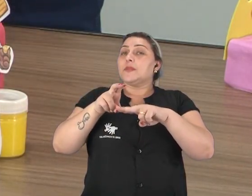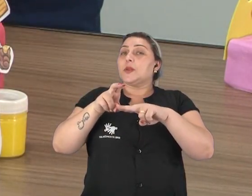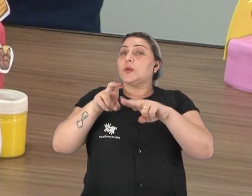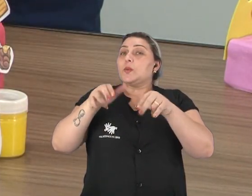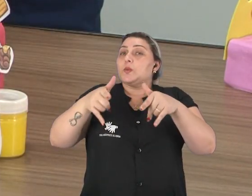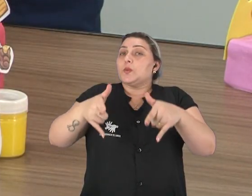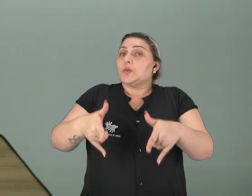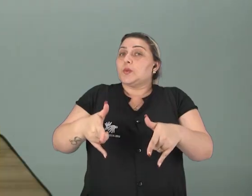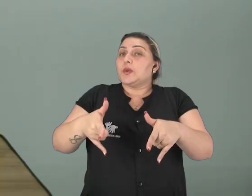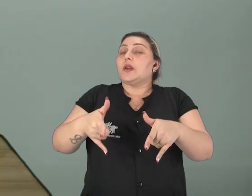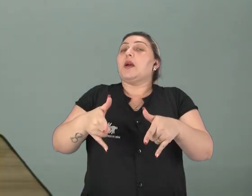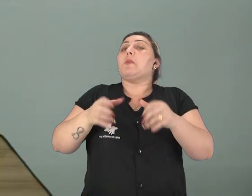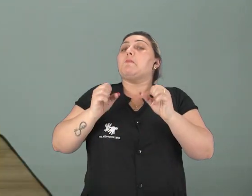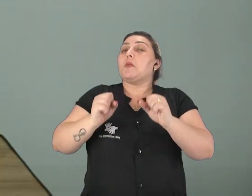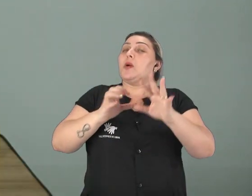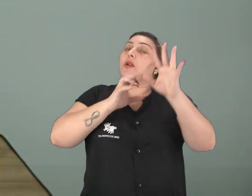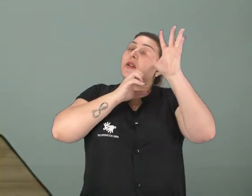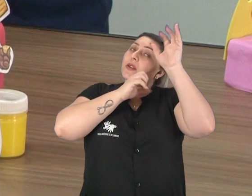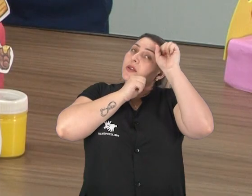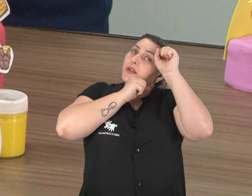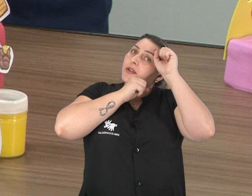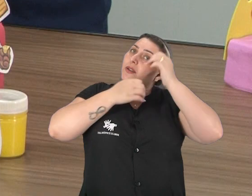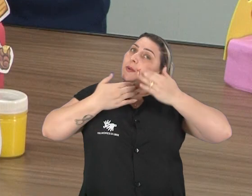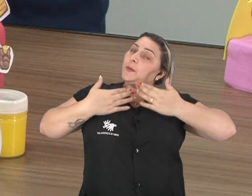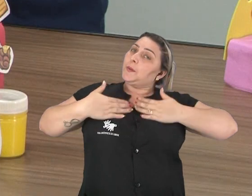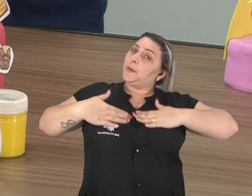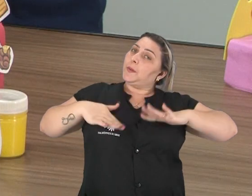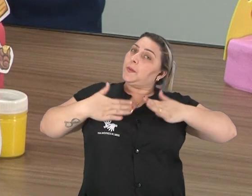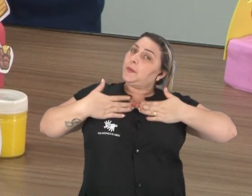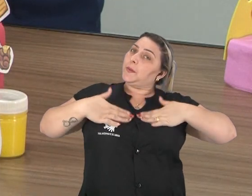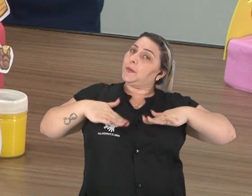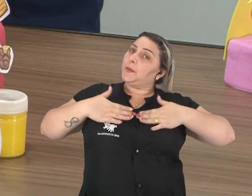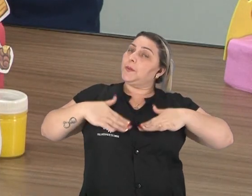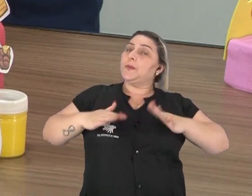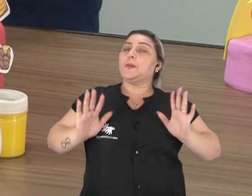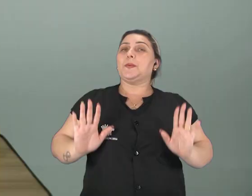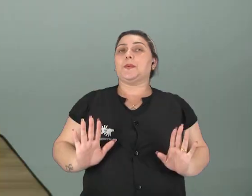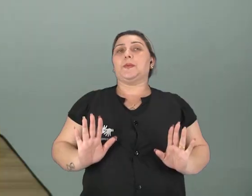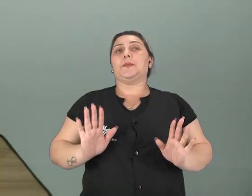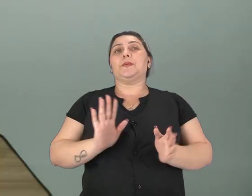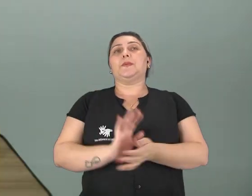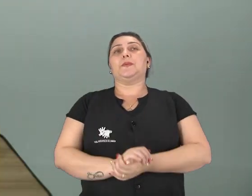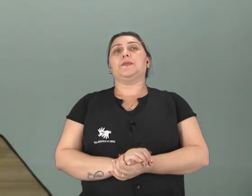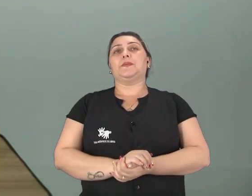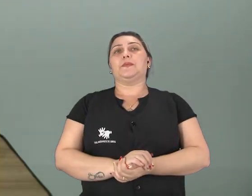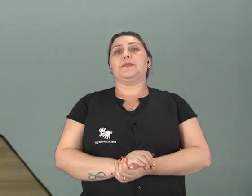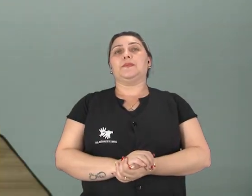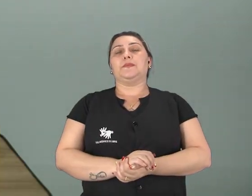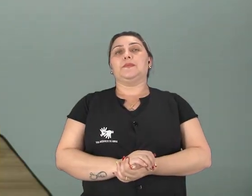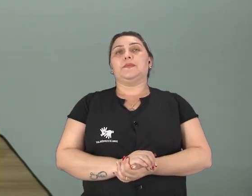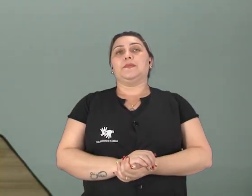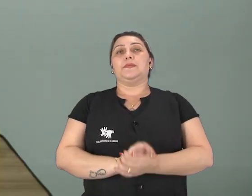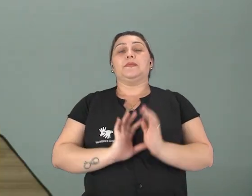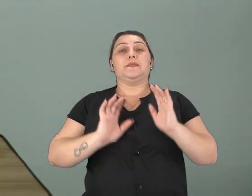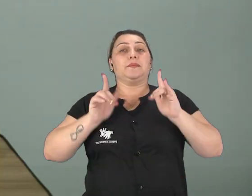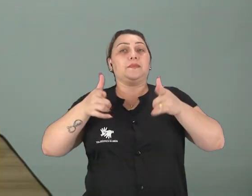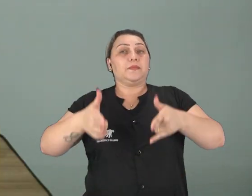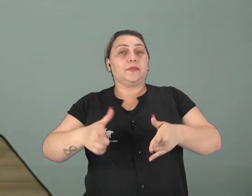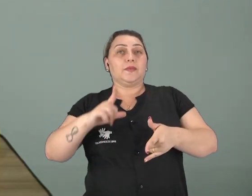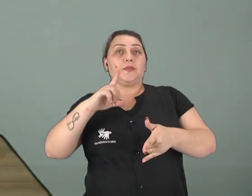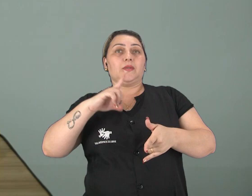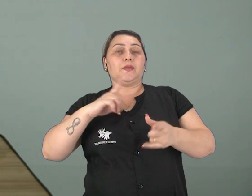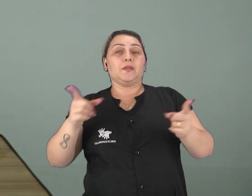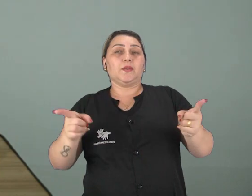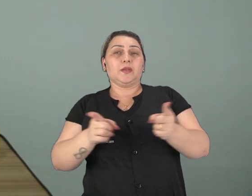deitar bem à vontade e bem espalhada. E ainda a cama tinha